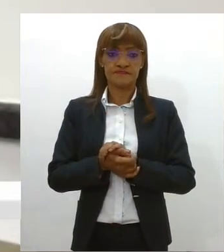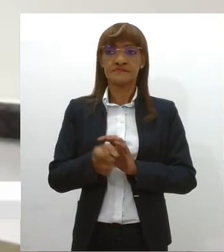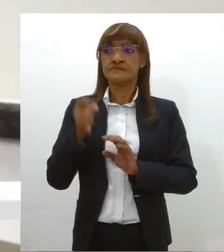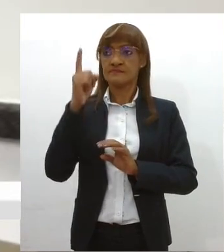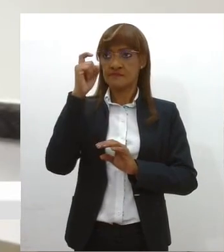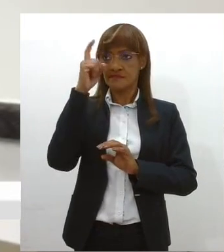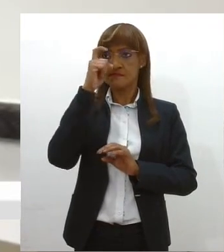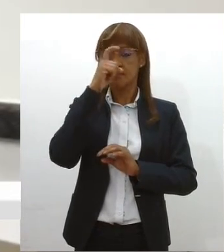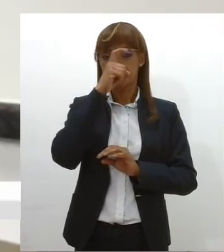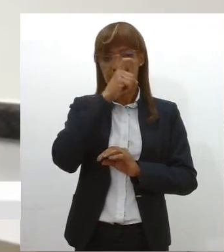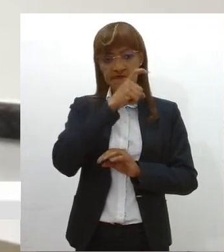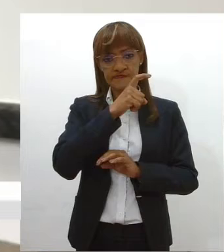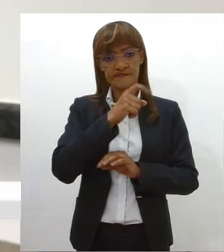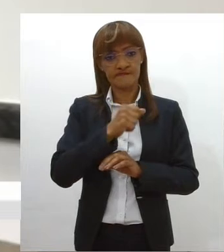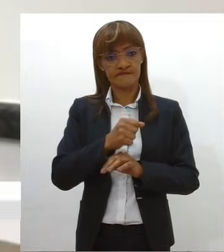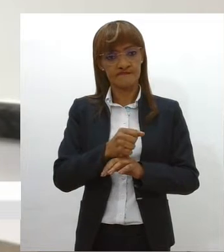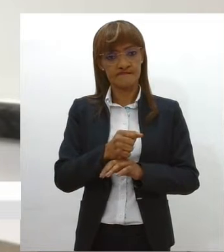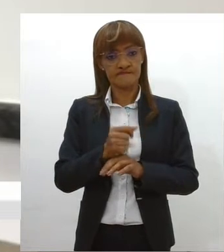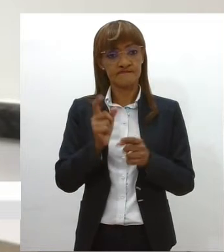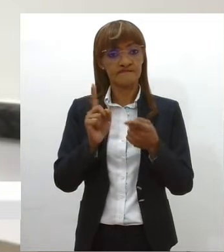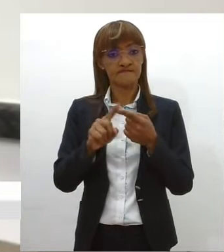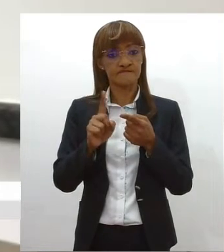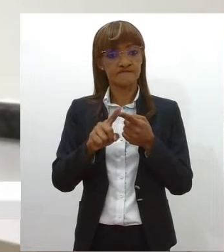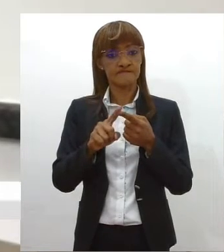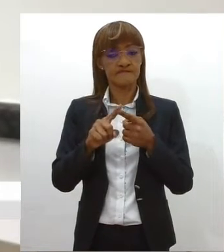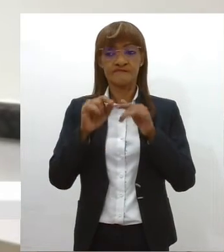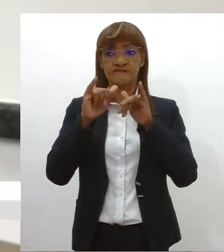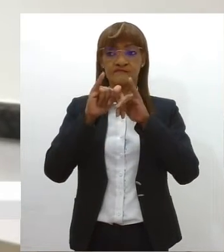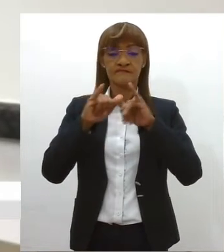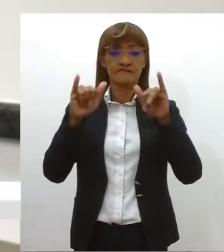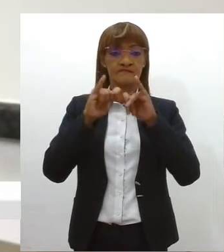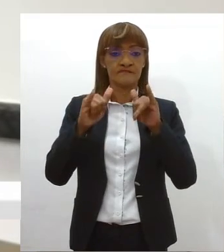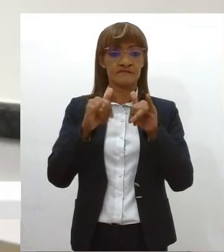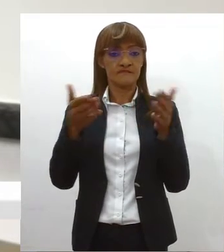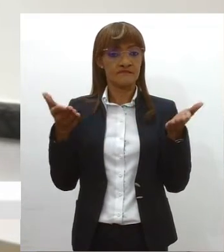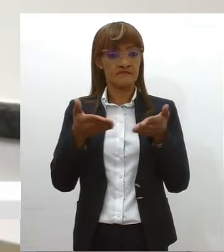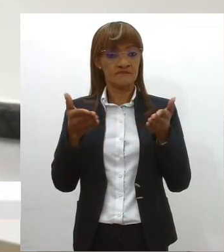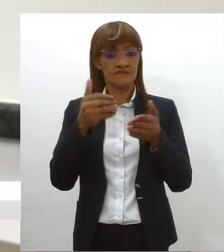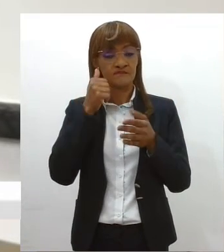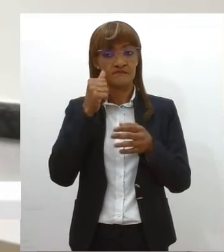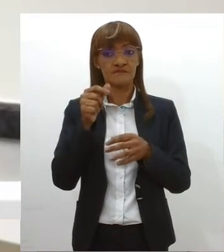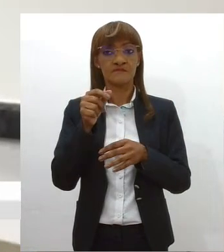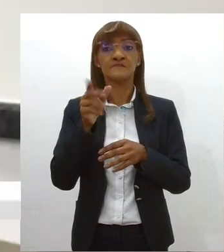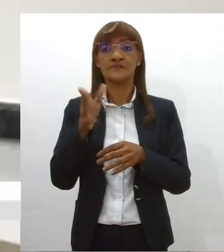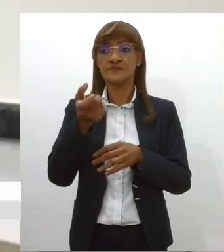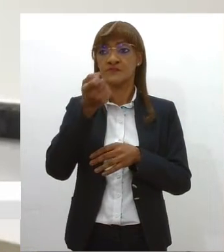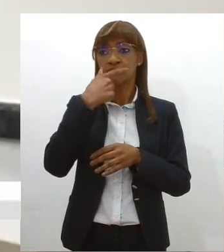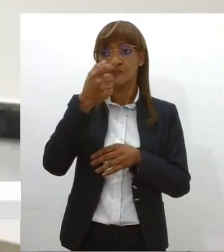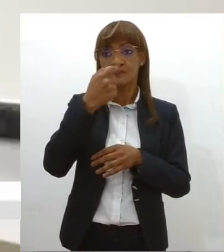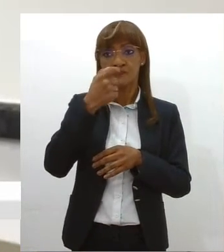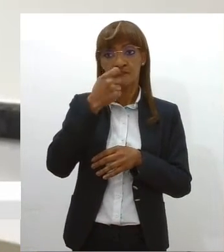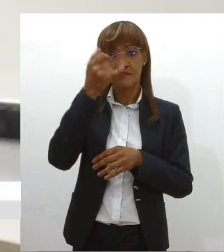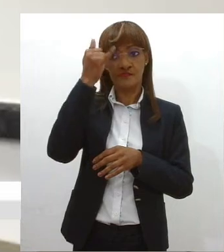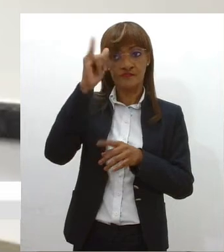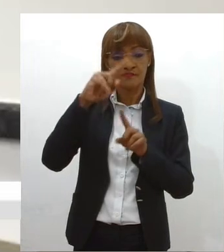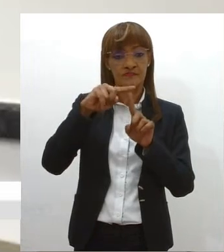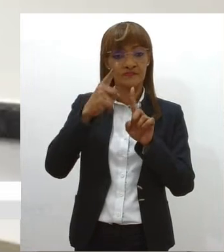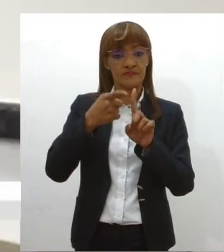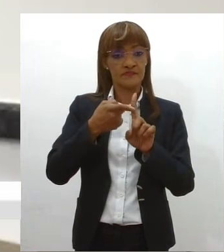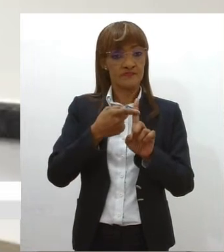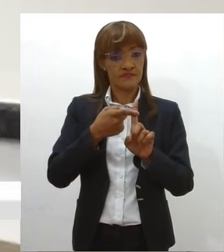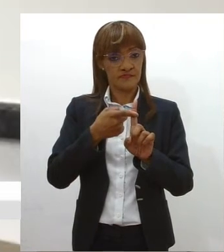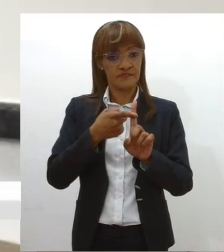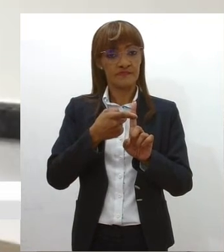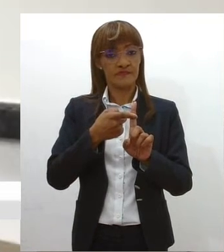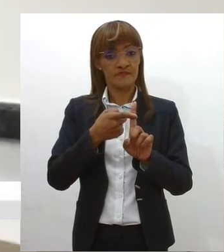isso. E, assim, também a informação de que as mulheres que usam contraceptivos, se você usa uma pílula, se você usa uma